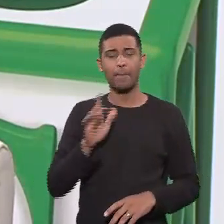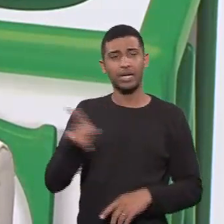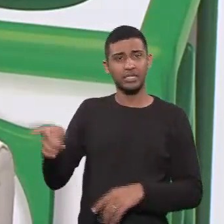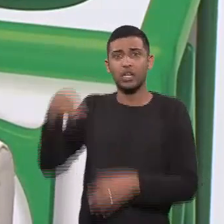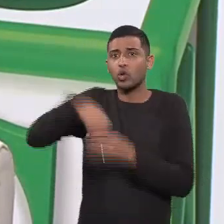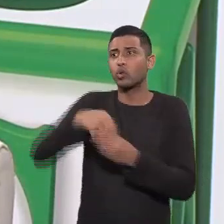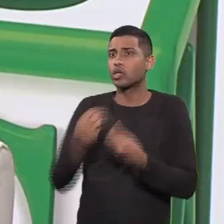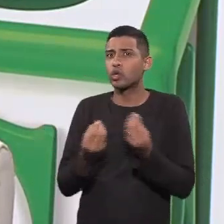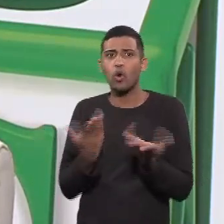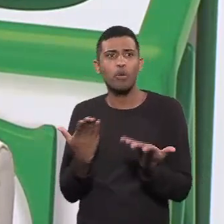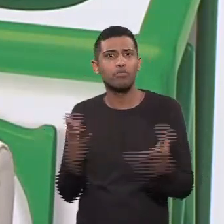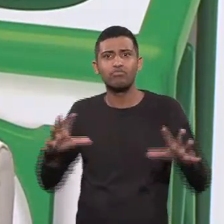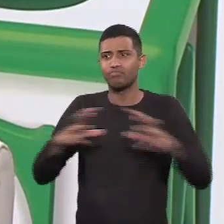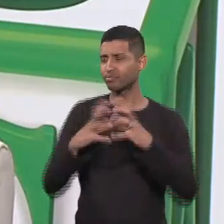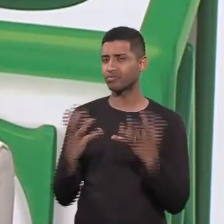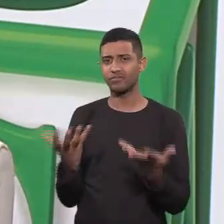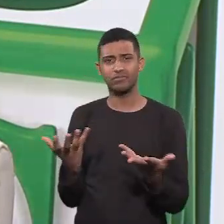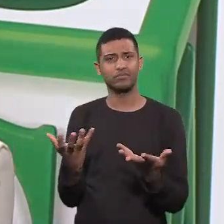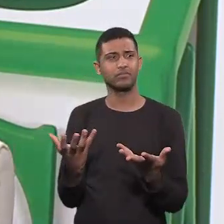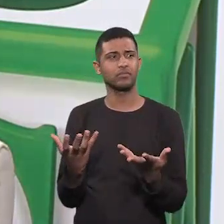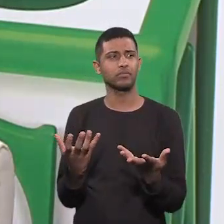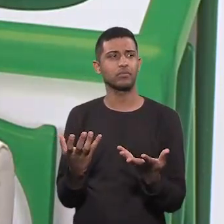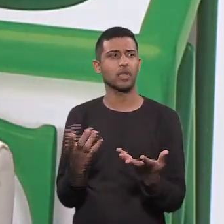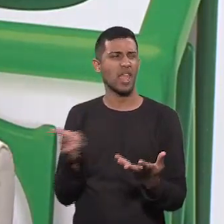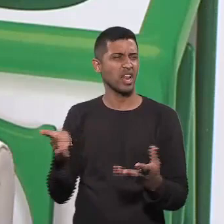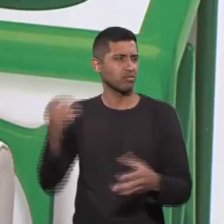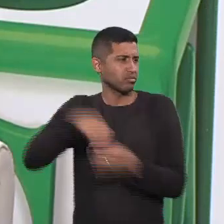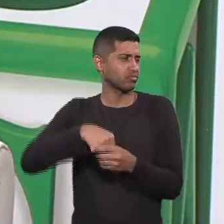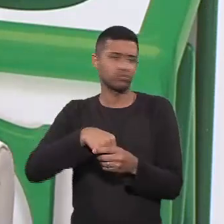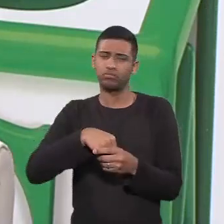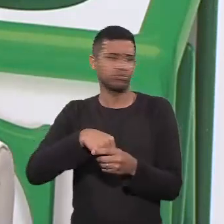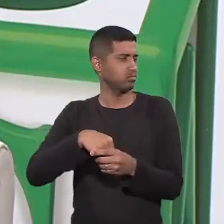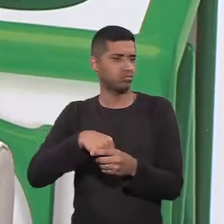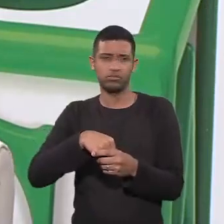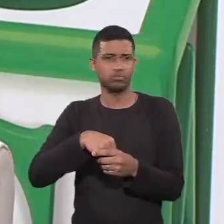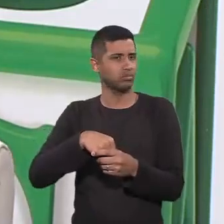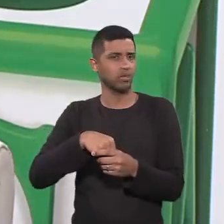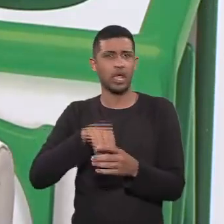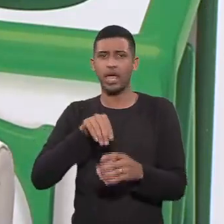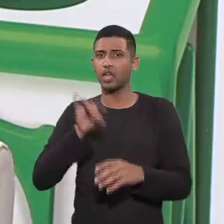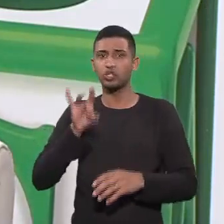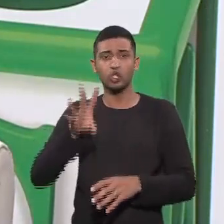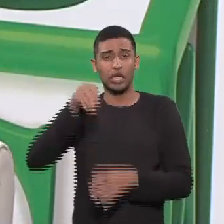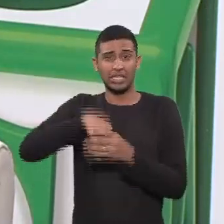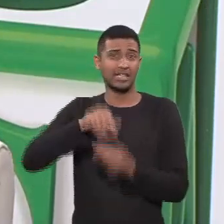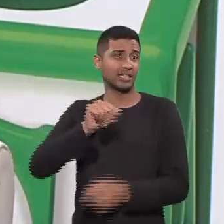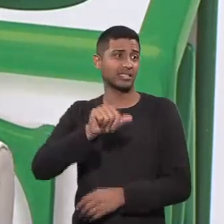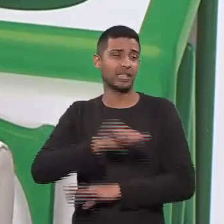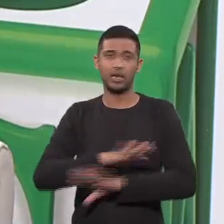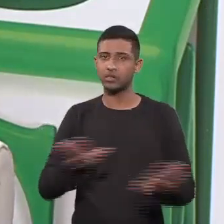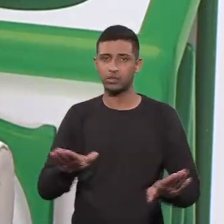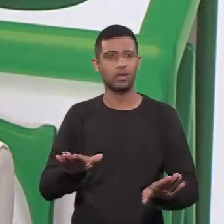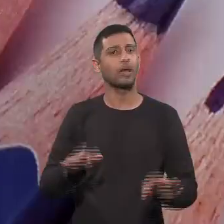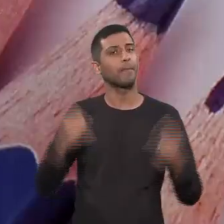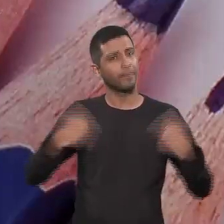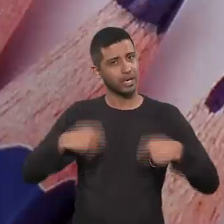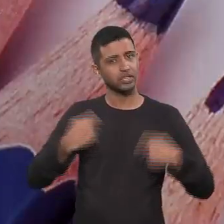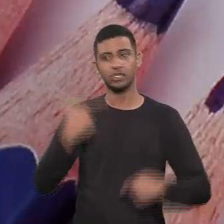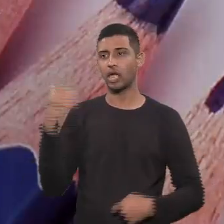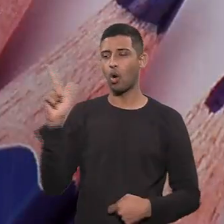que está incluído. Ele não está incluído, ele está dentro da sala de aula. Sim. Precisa de um